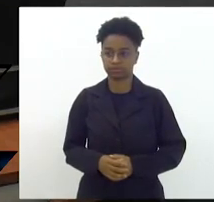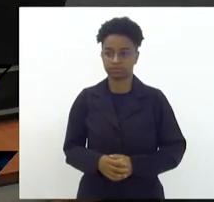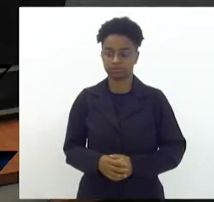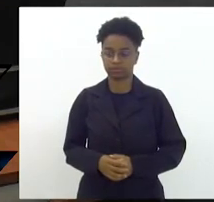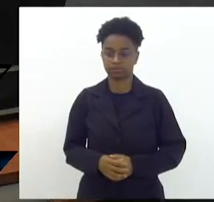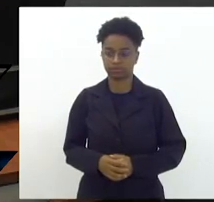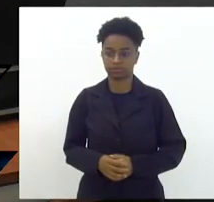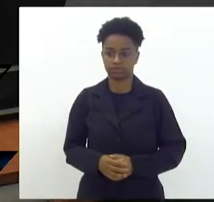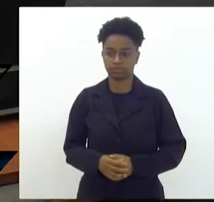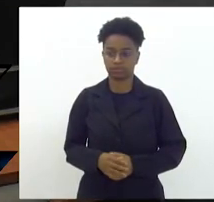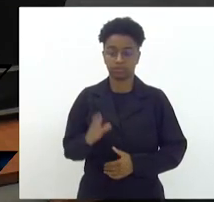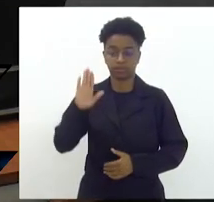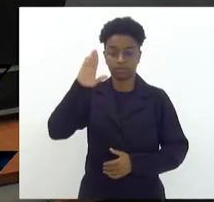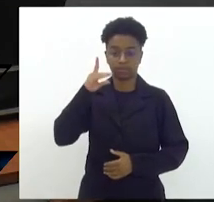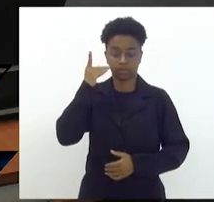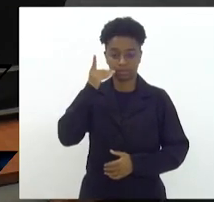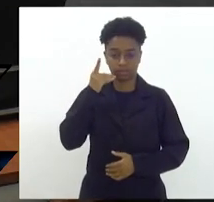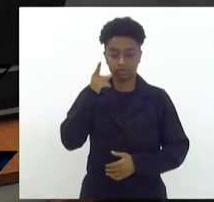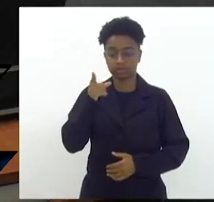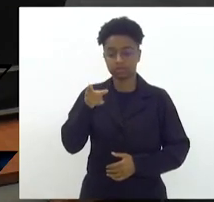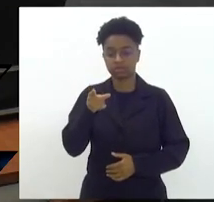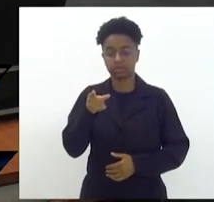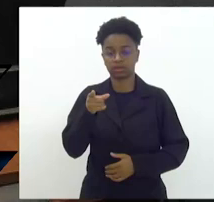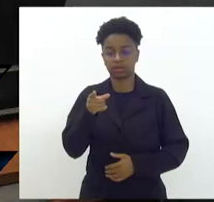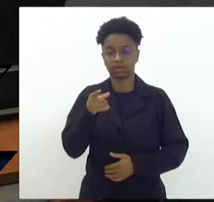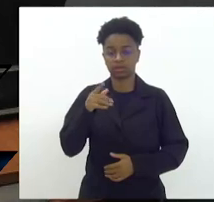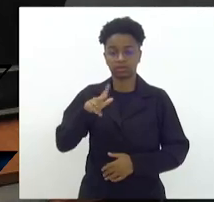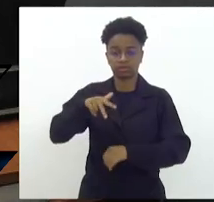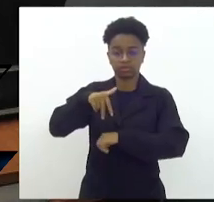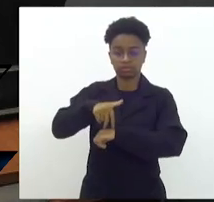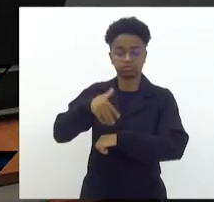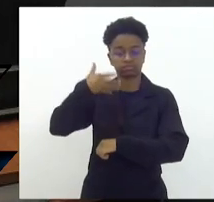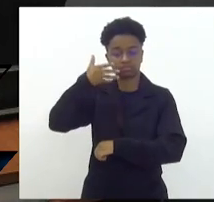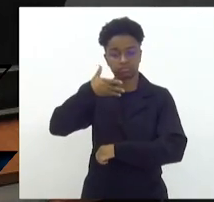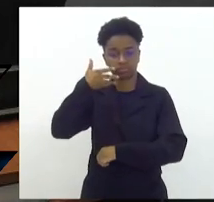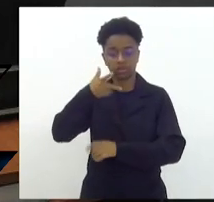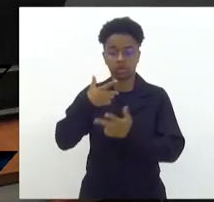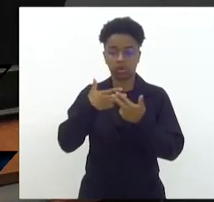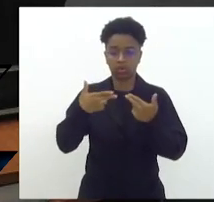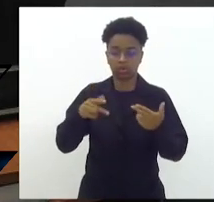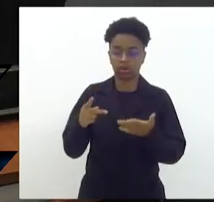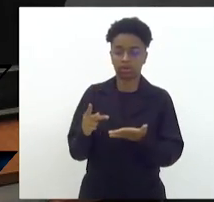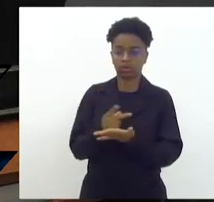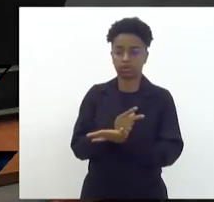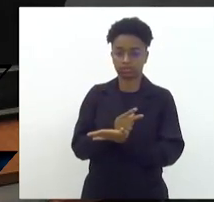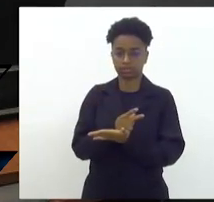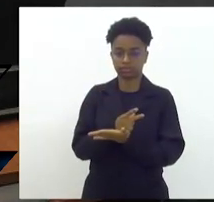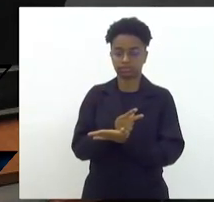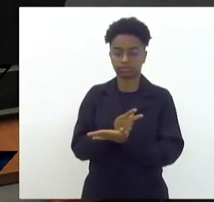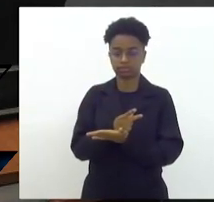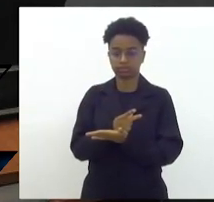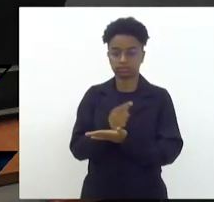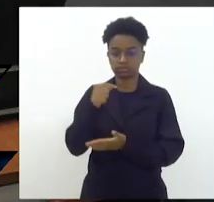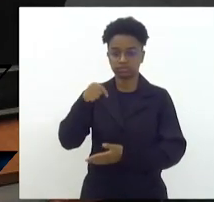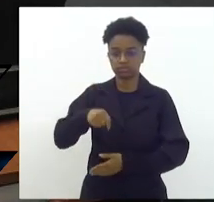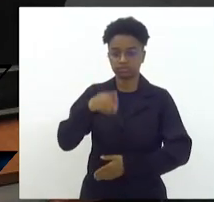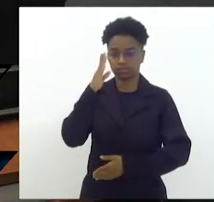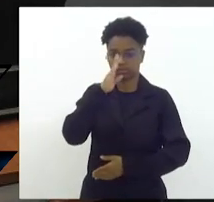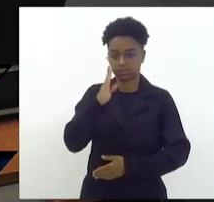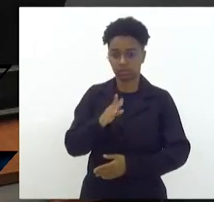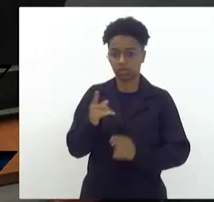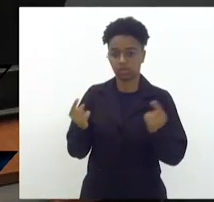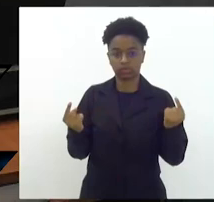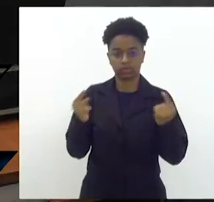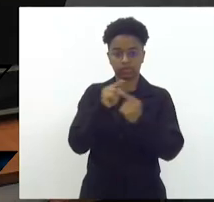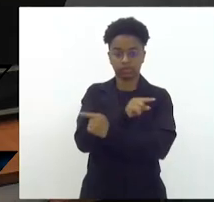Deputado você traz essa Tribuna o que vem acontecendo em nosso país que a inversão de